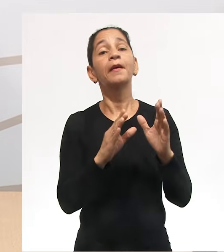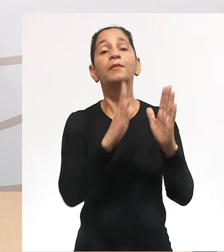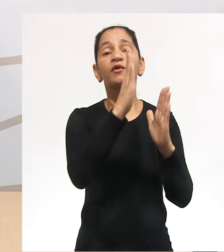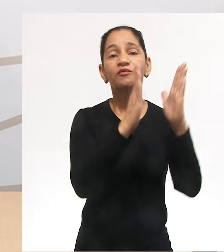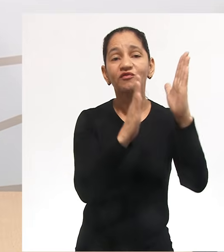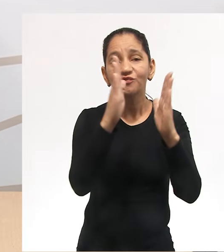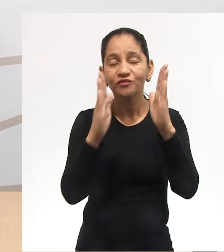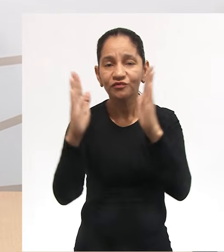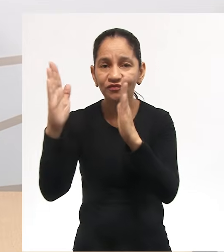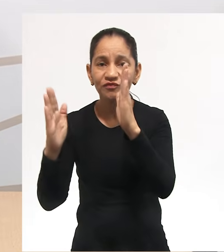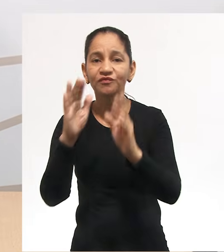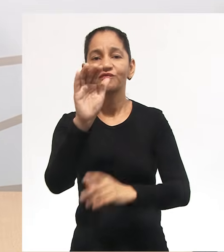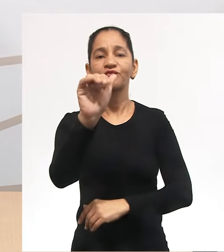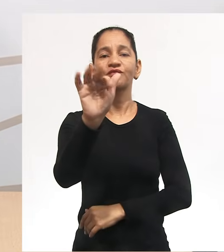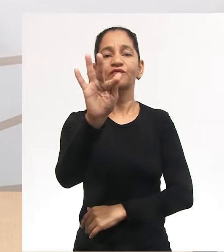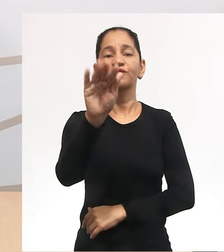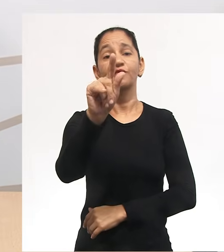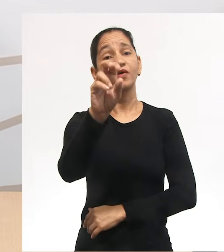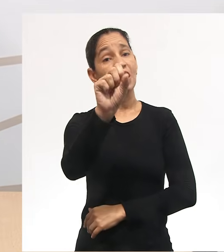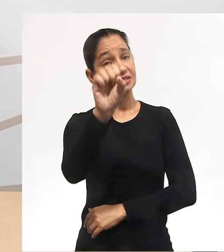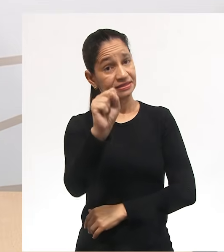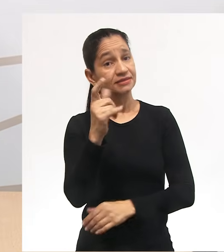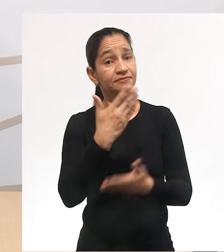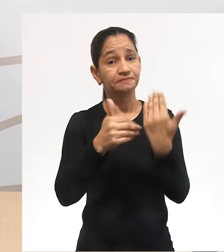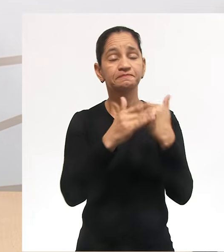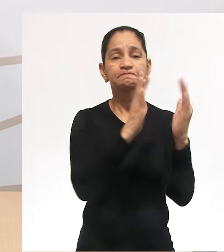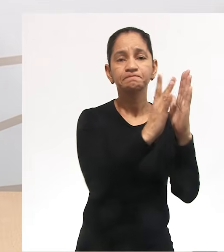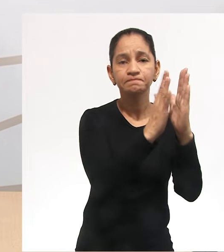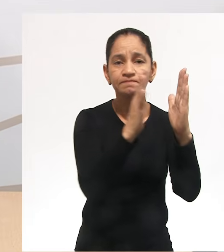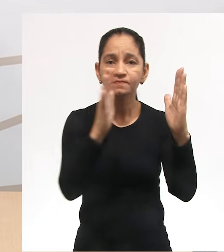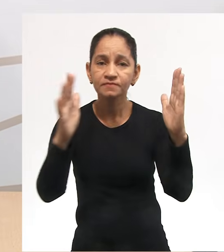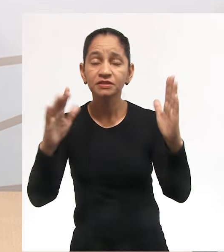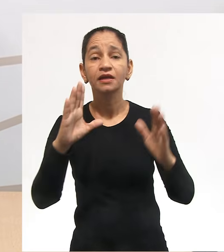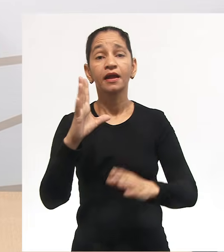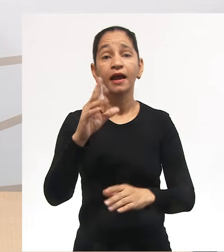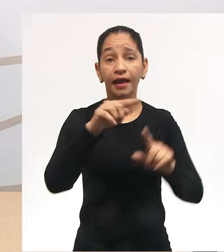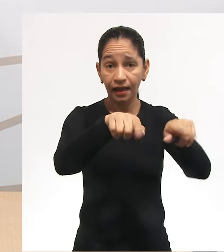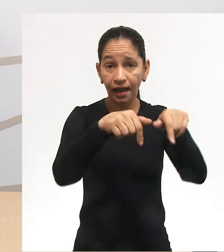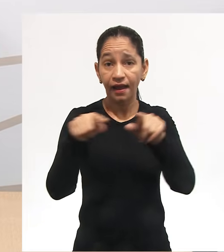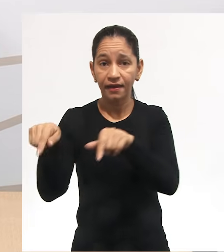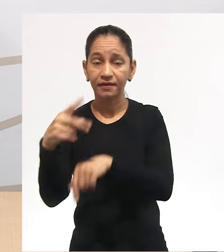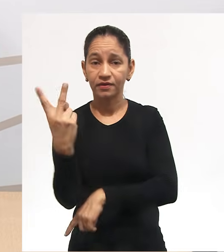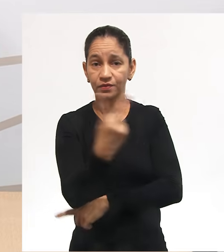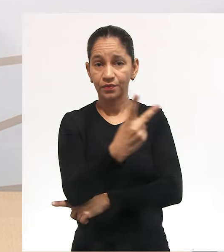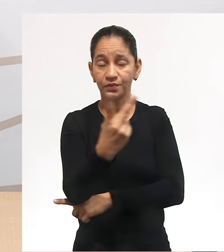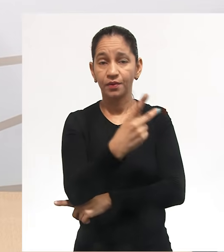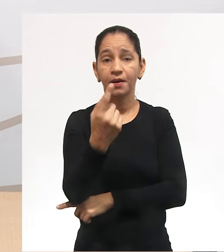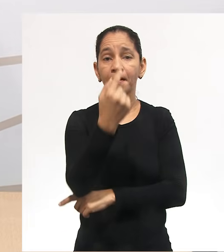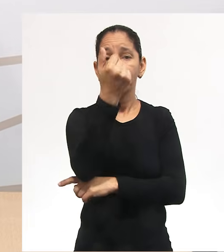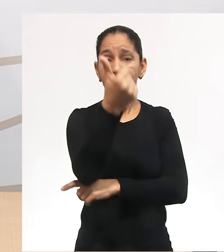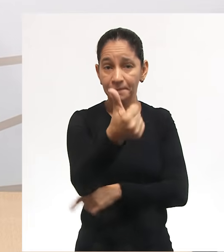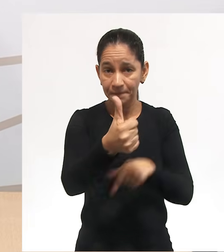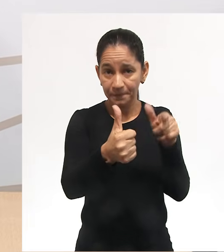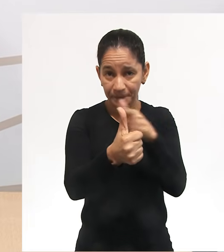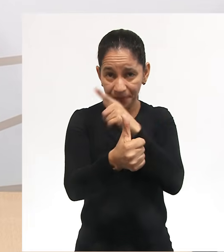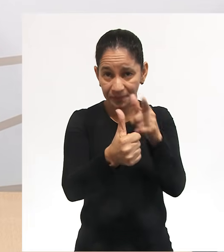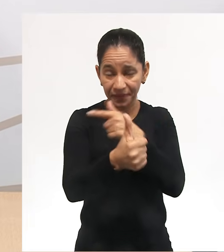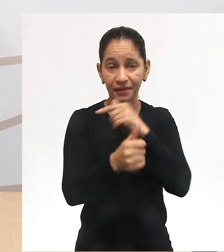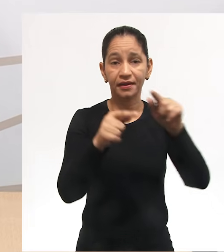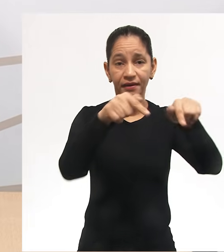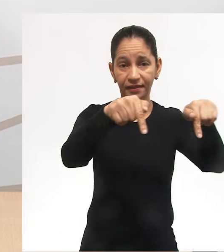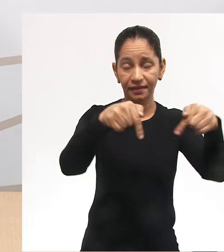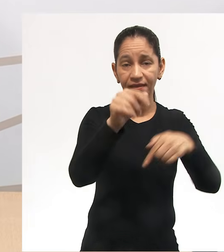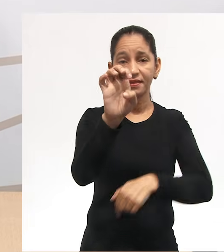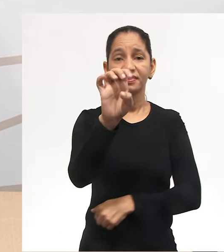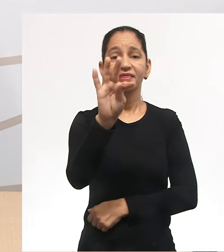uma Obra de Arte, e aí a gente foi trabalhando por etapa na escola, né, no AE, na verdade. E